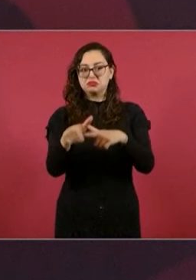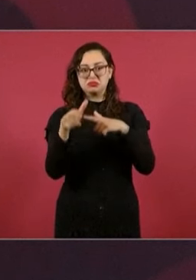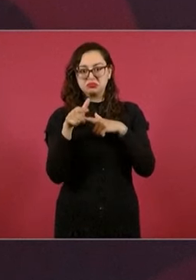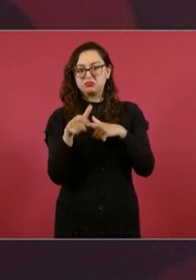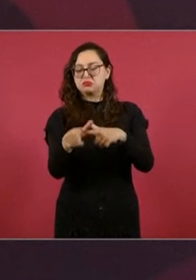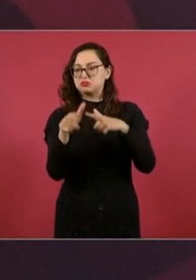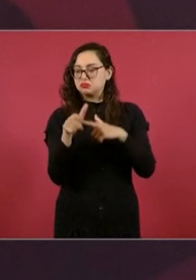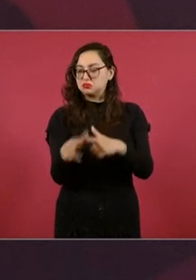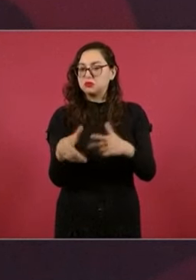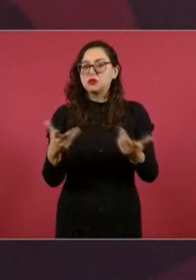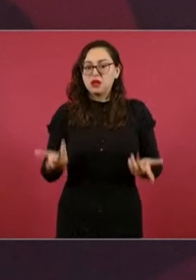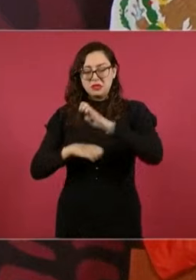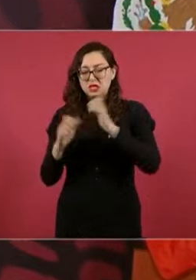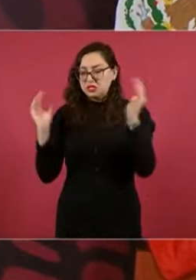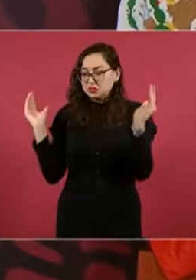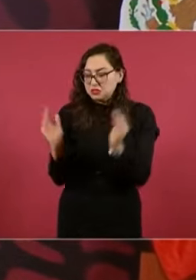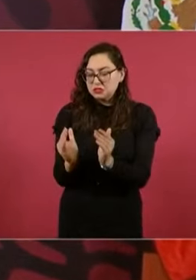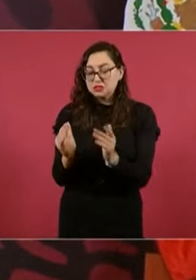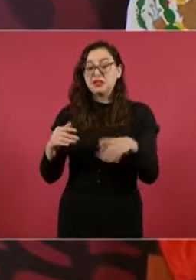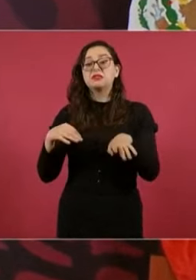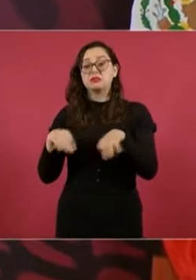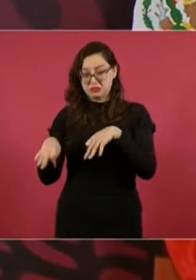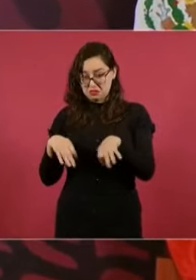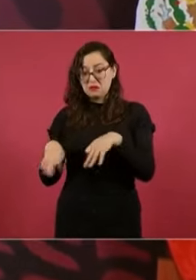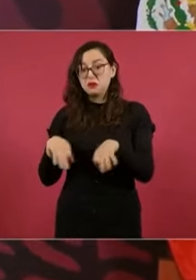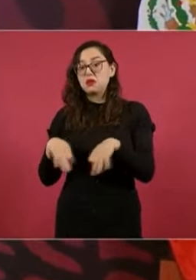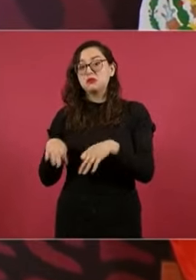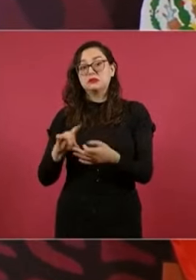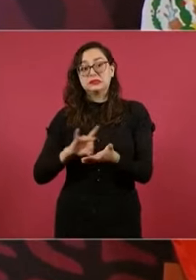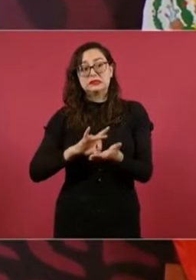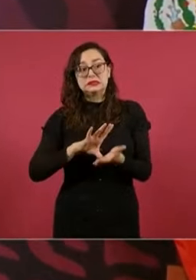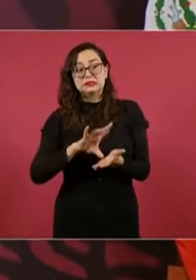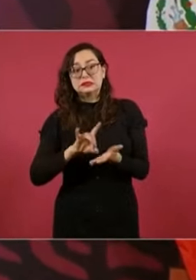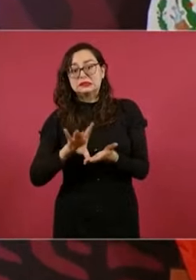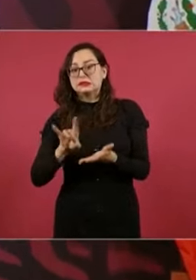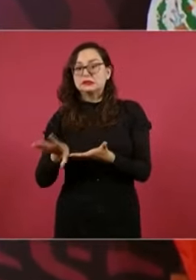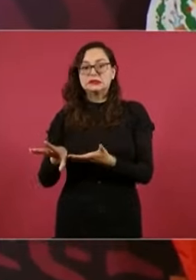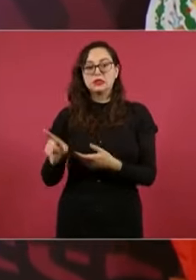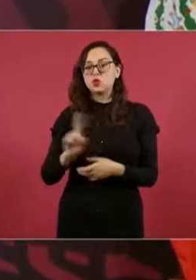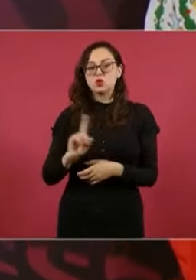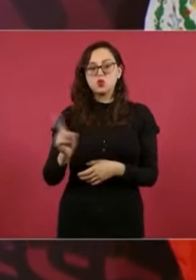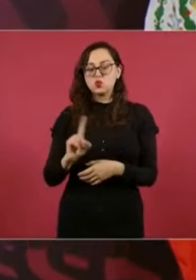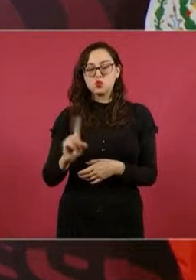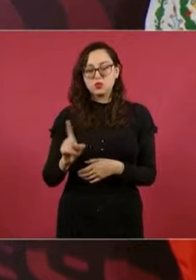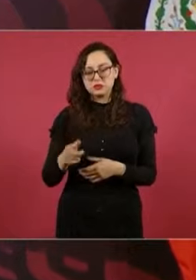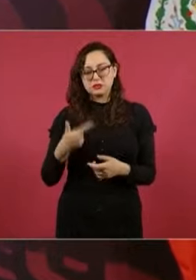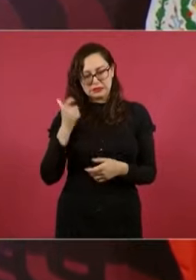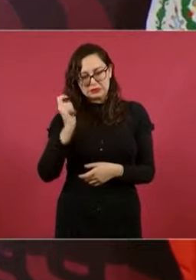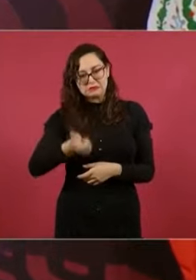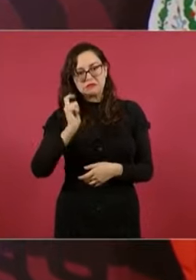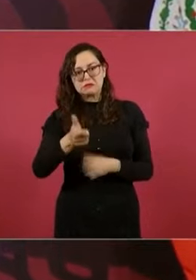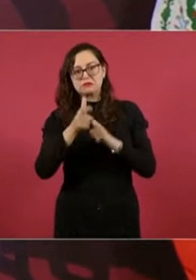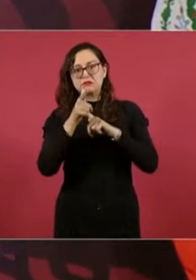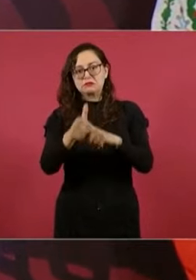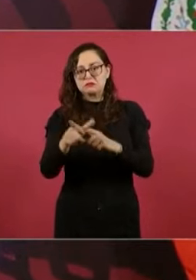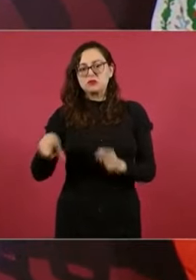no México é necessária ressaltou que a iniciativa atual não ajudará a combater a corrupção como garante Lopes obrador a reforma é